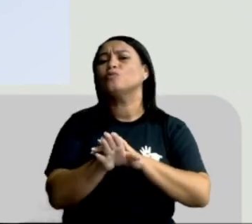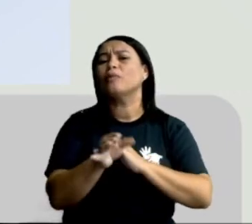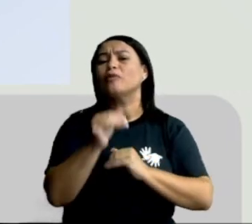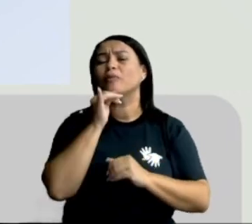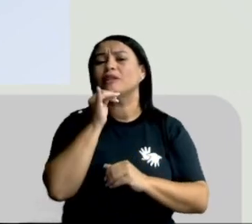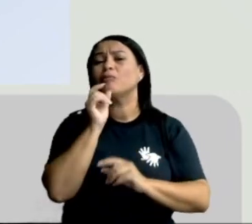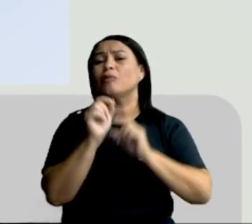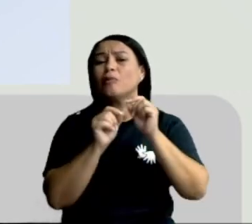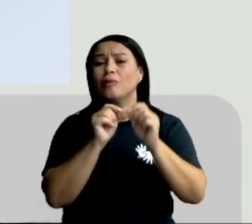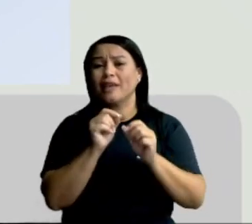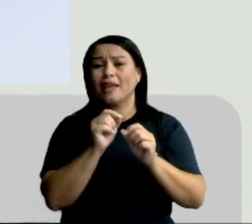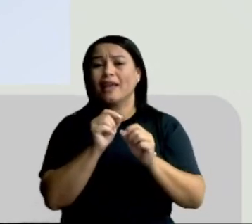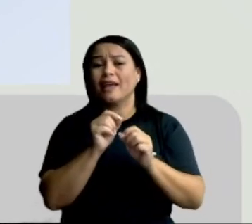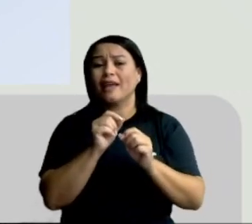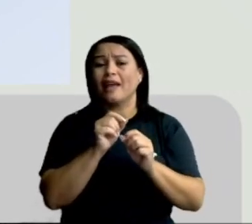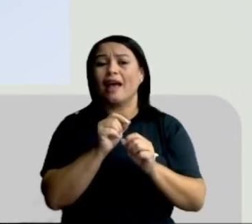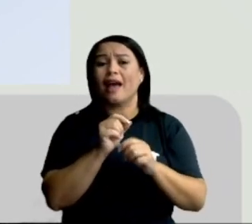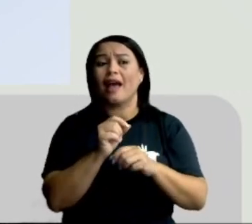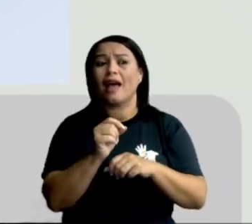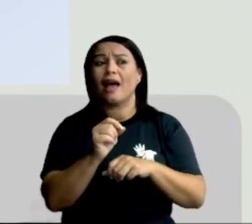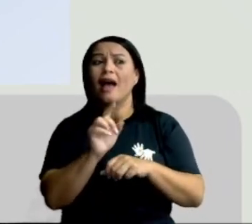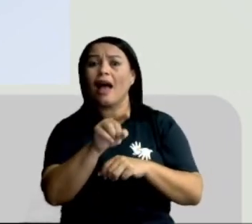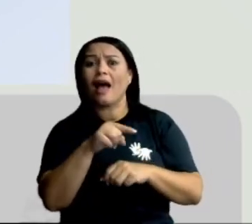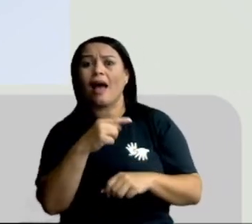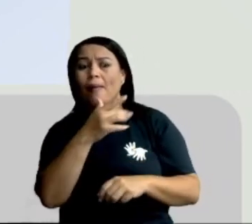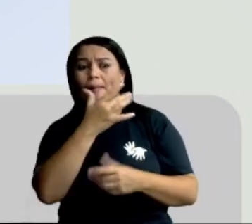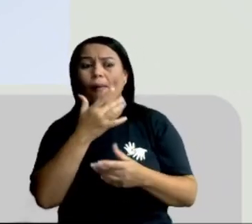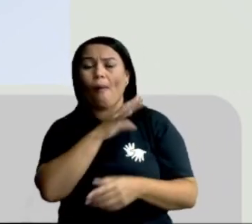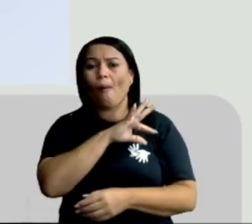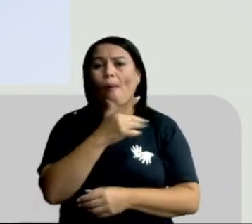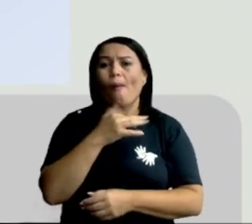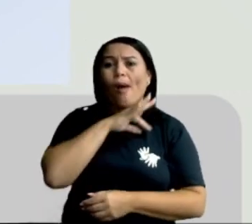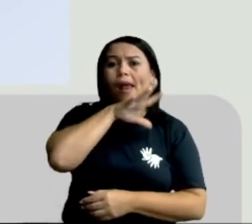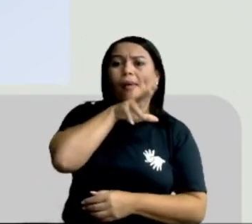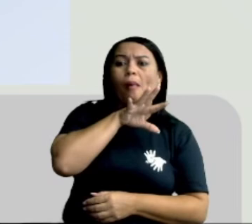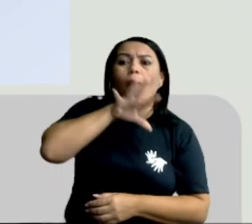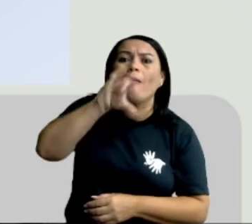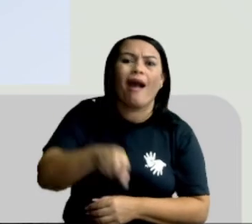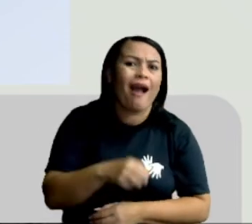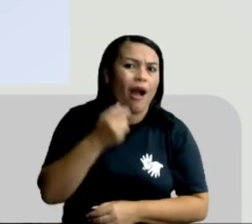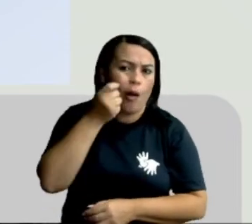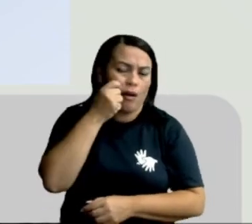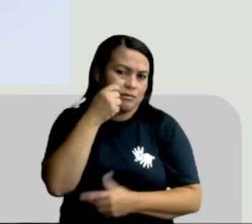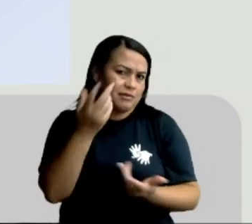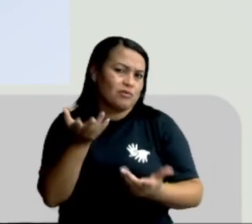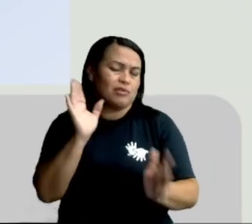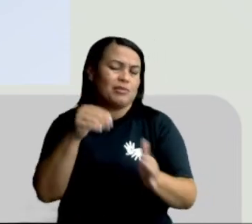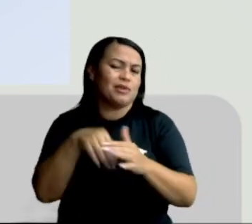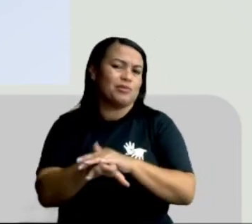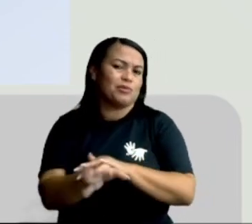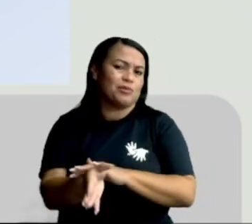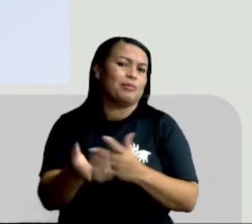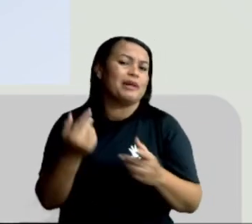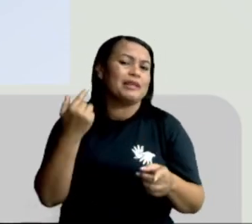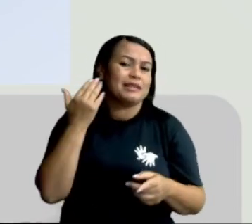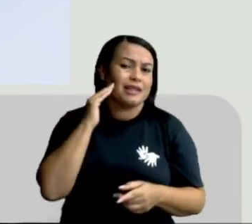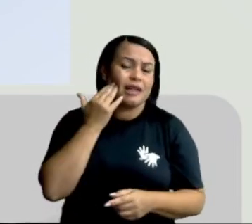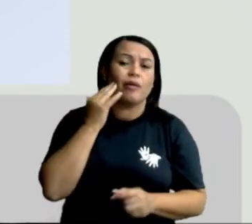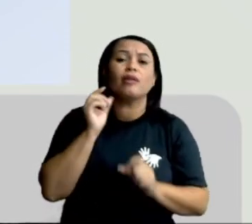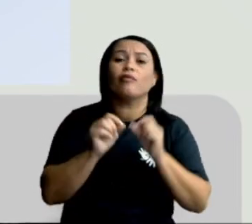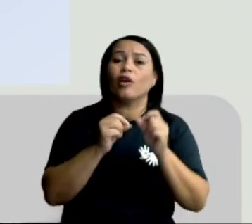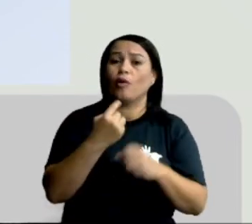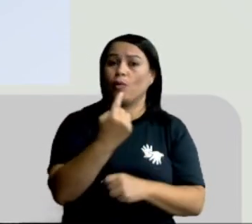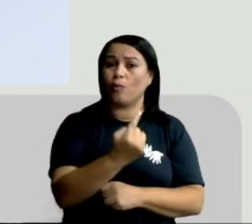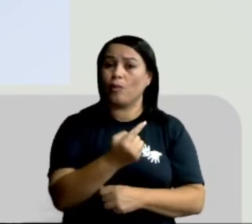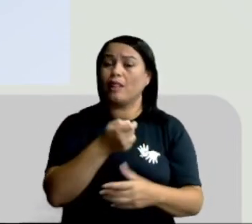caçado. Então, por isso que eles tiveram essas reações das perguntas anteriores, tá certo? Um tentou correr